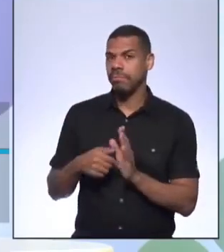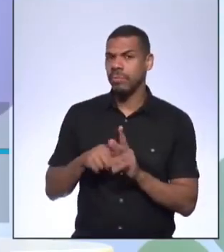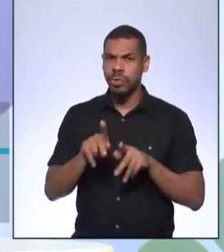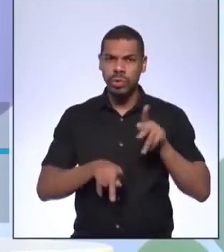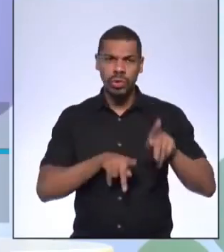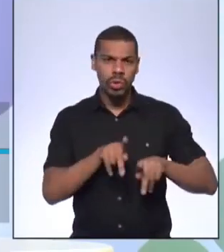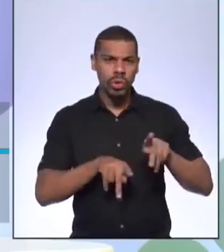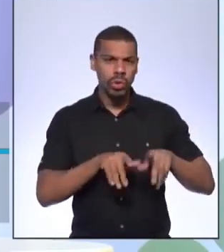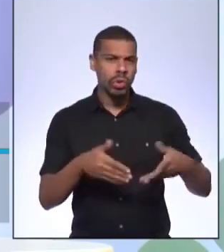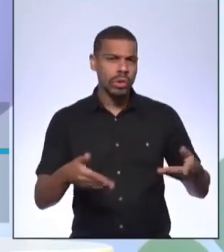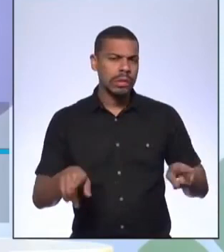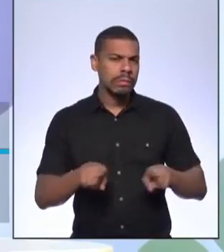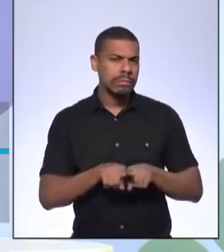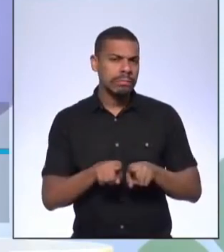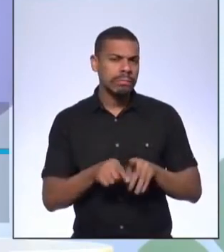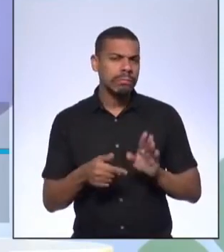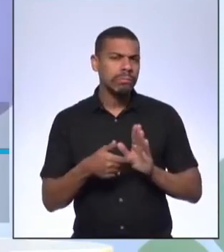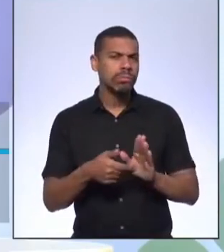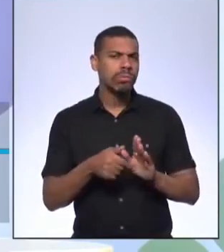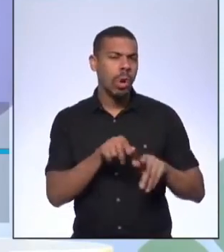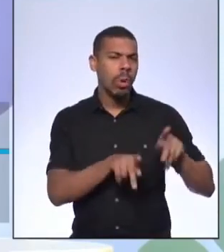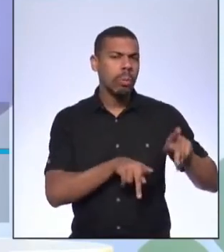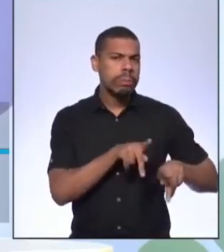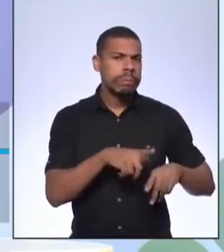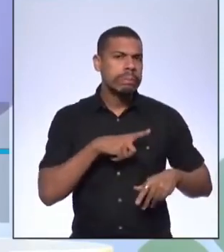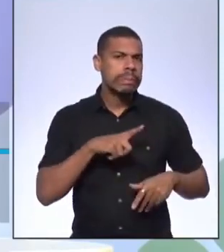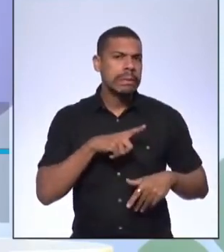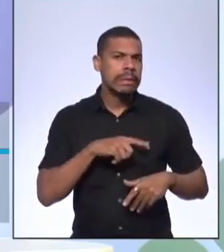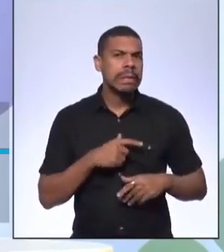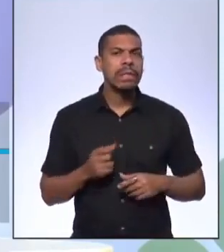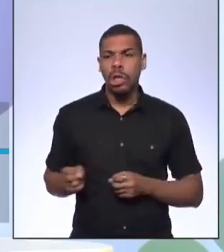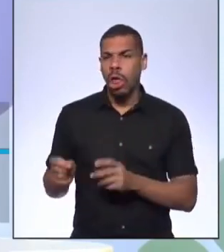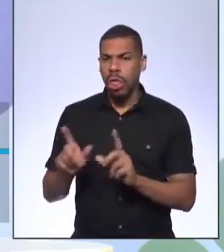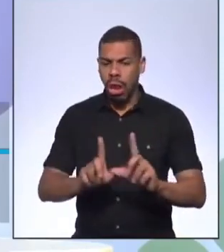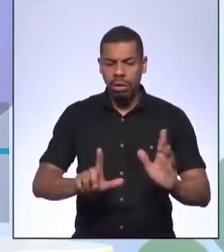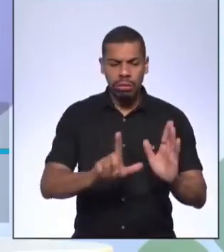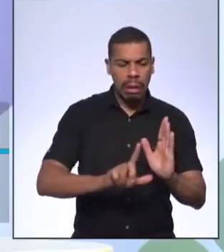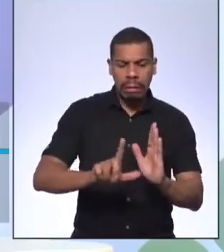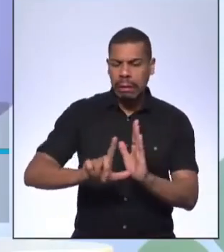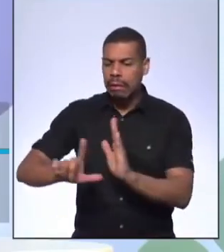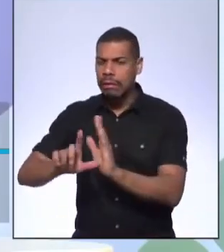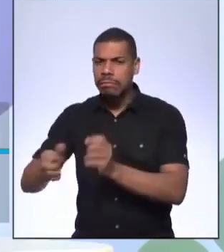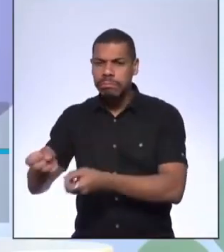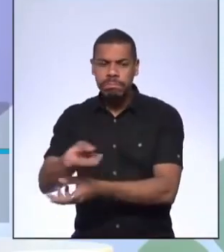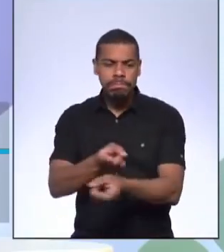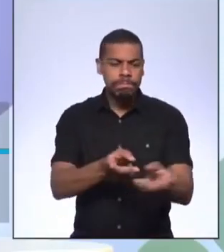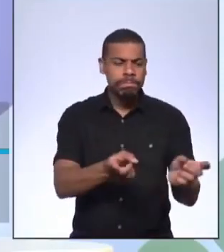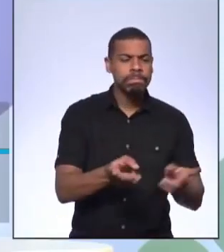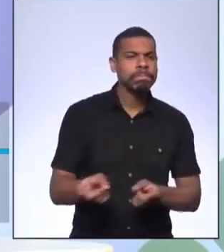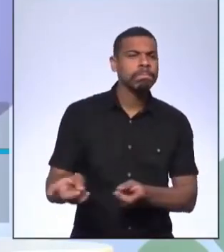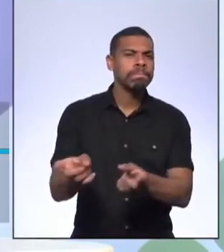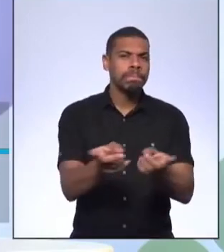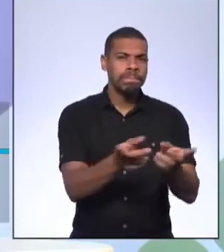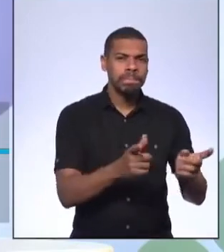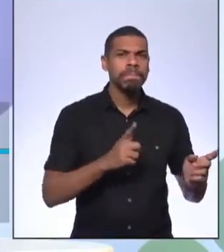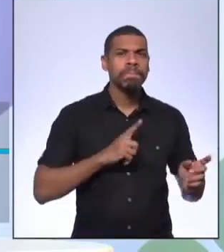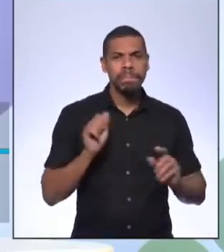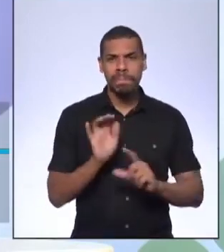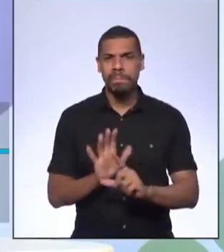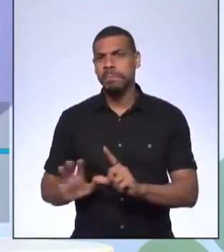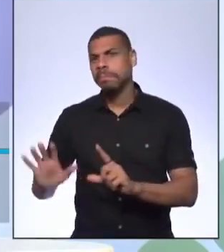povo ameríndio era um povo que tinha muito comércio, né? É o que ele identifica, uma imagem que tem uma